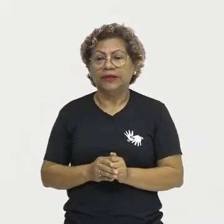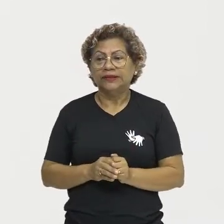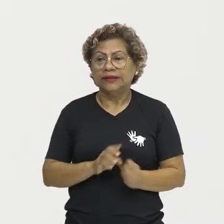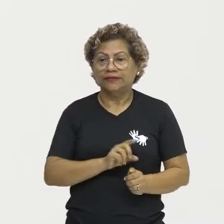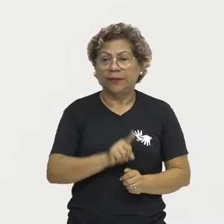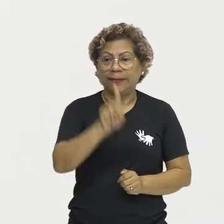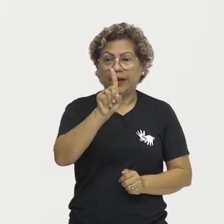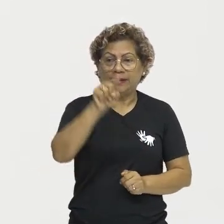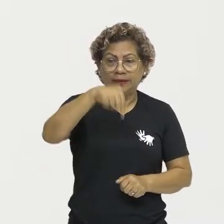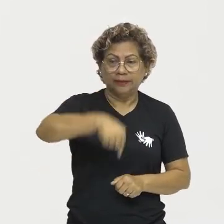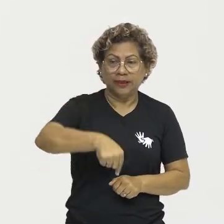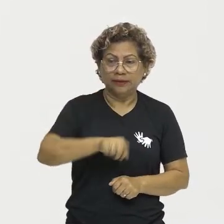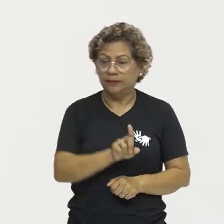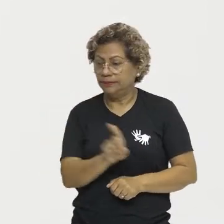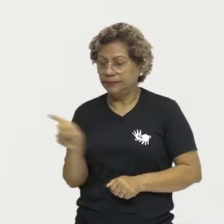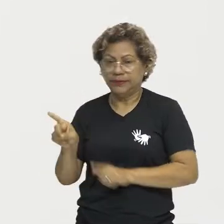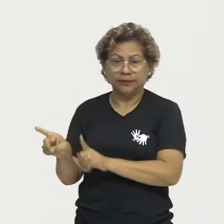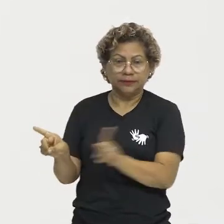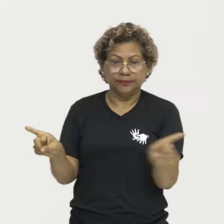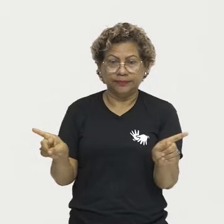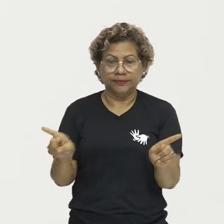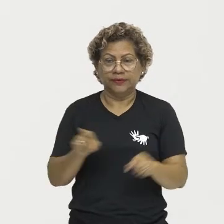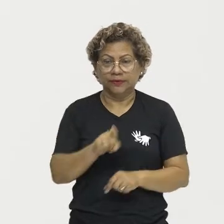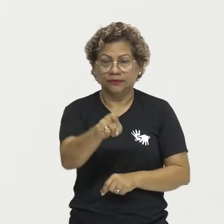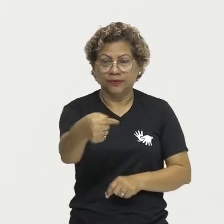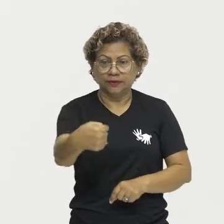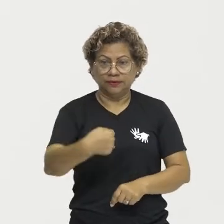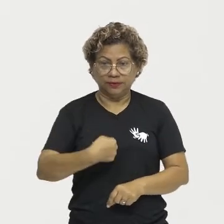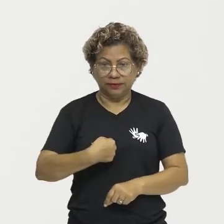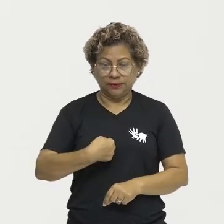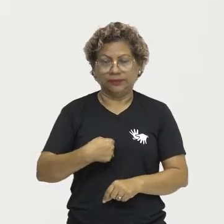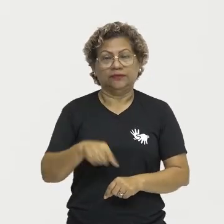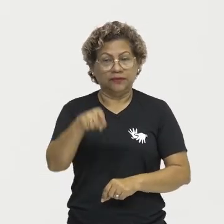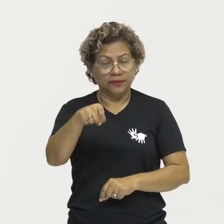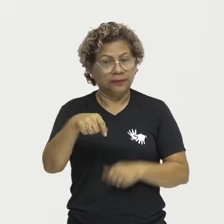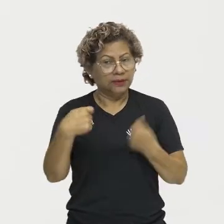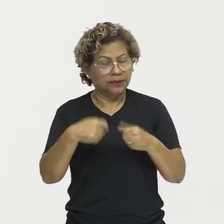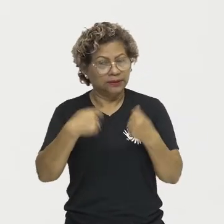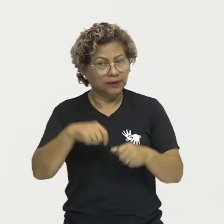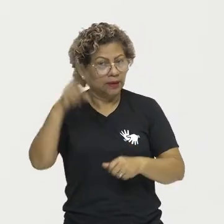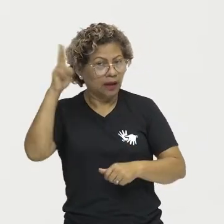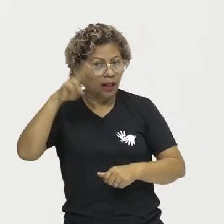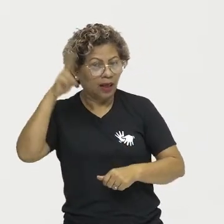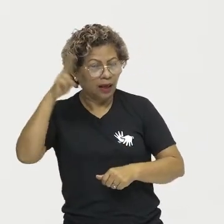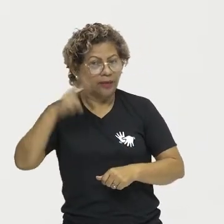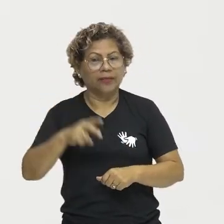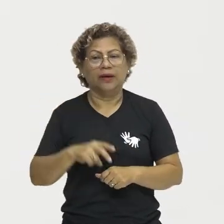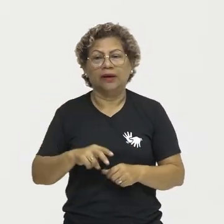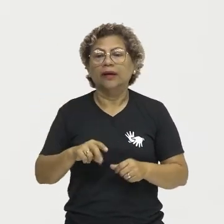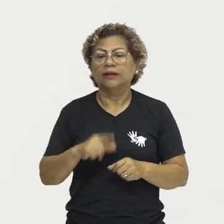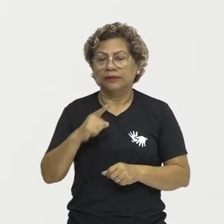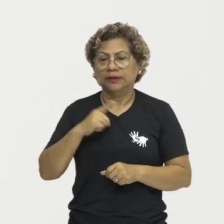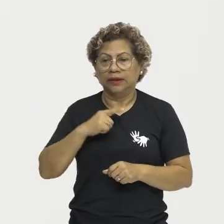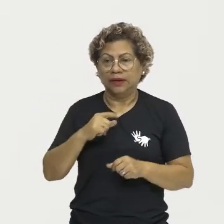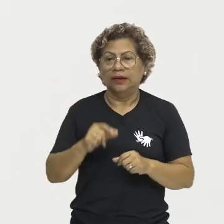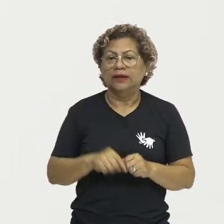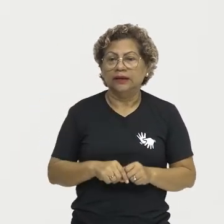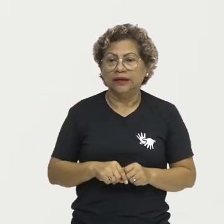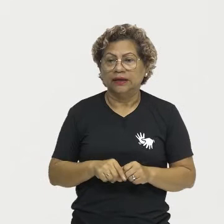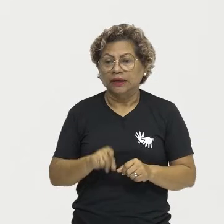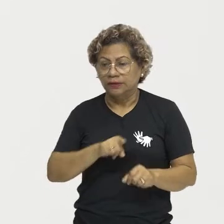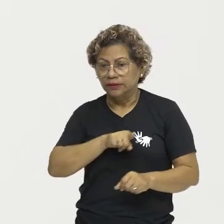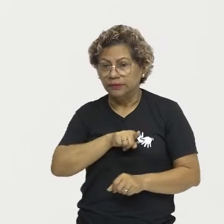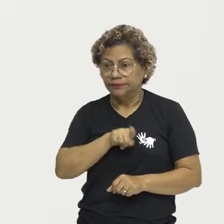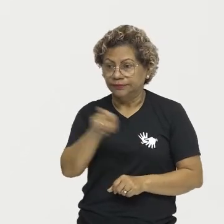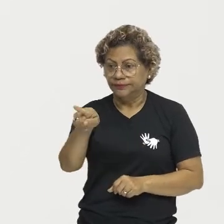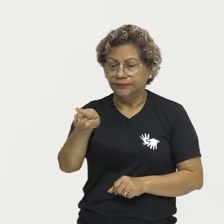as forças são representadas por vetores. Você tem que lembrar, então, que um vetor é representado por uma seta, certo? Essa seta tem